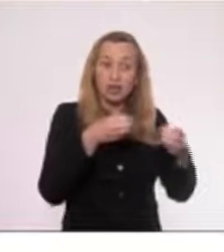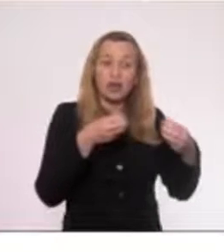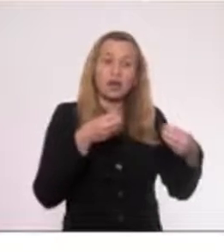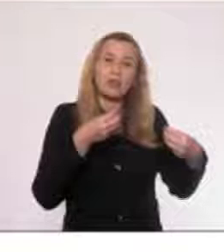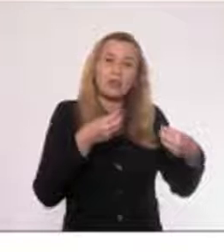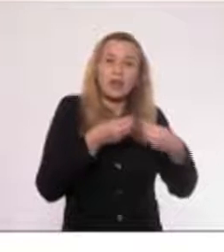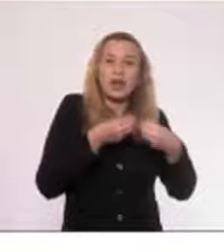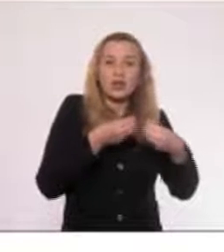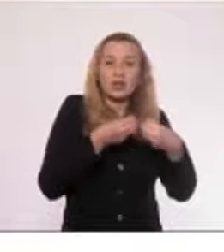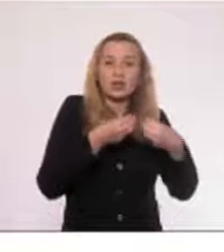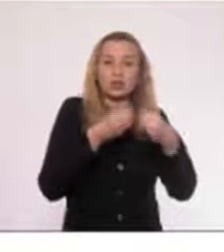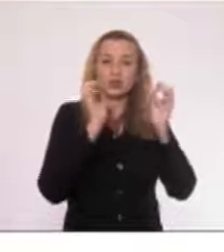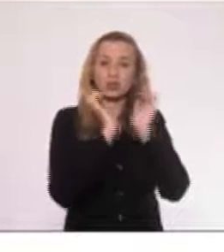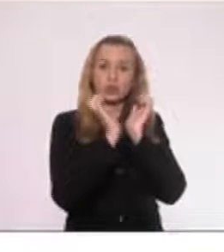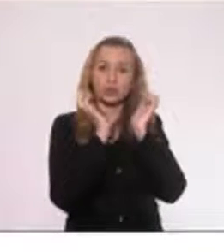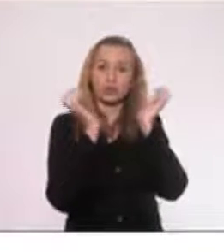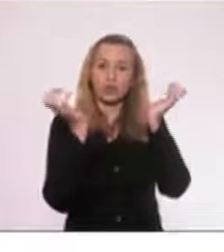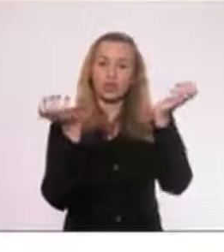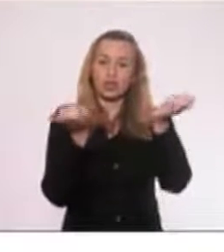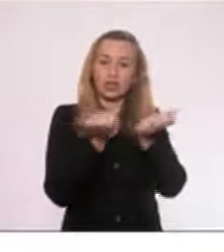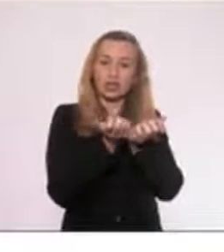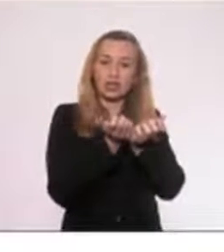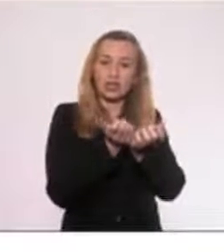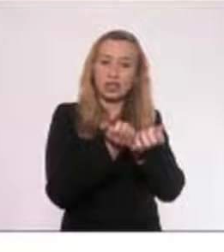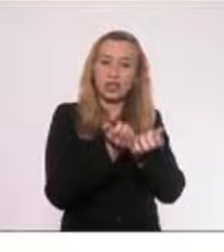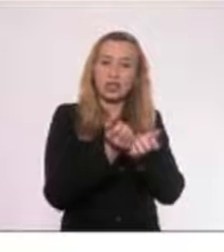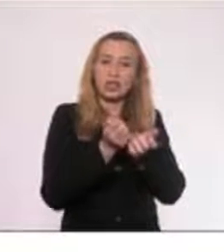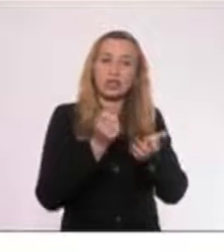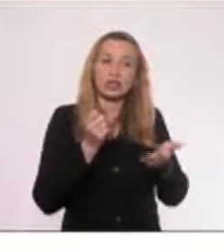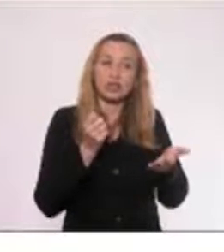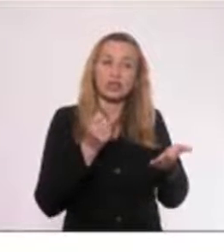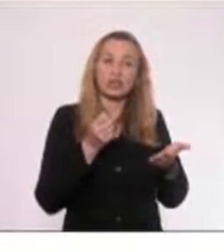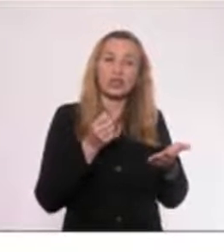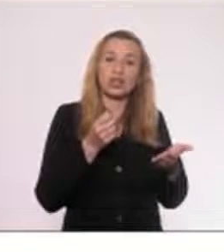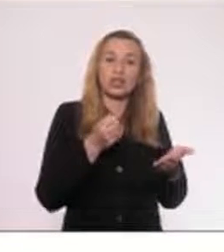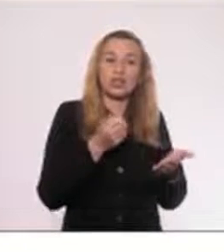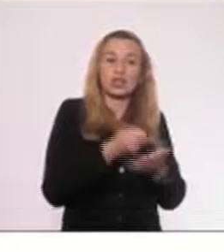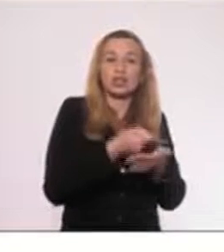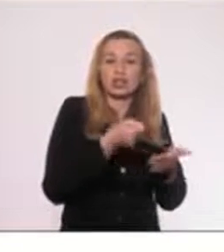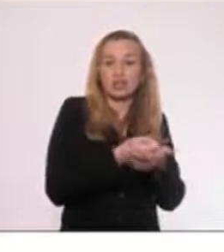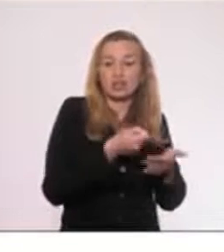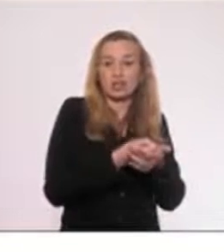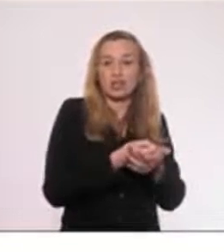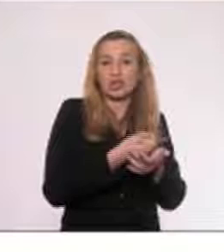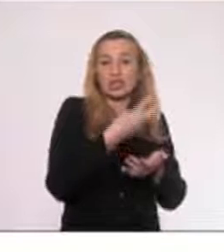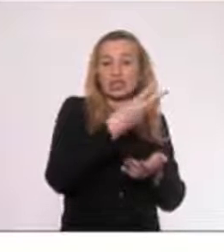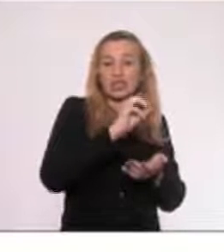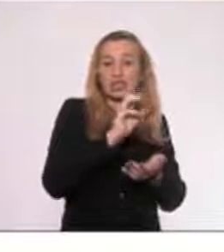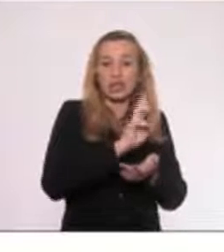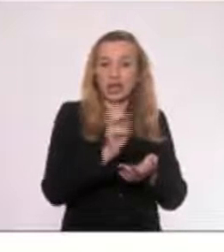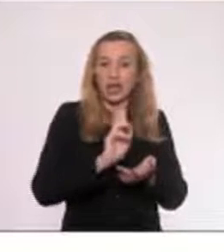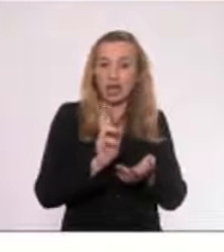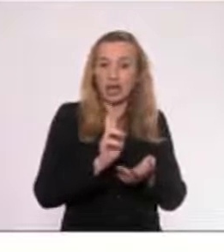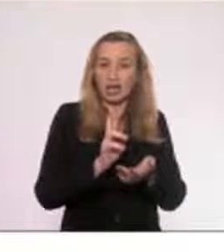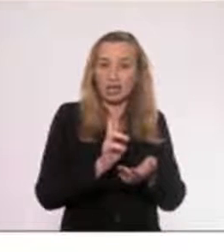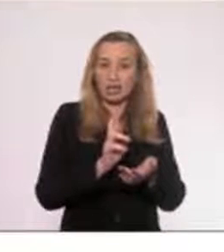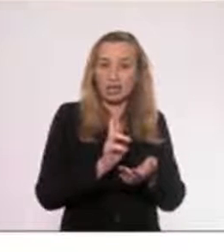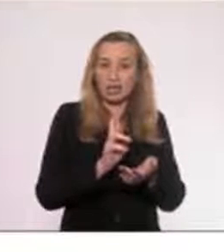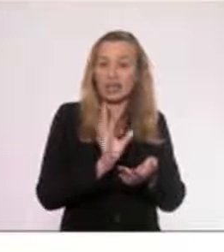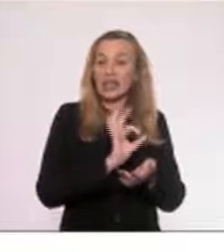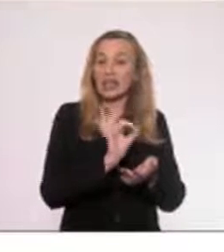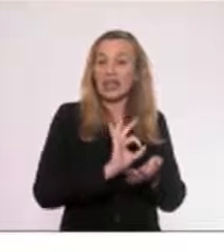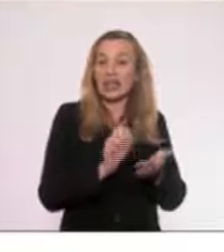Maracanã e cobra, pasmem, R$30 por jogo e não emite nenhuma nota fiscal